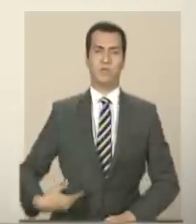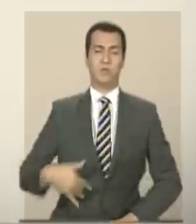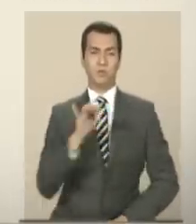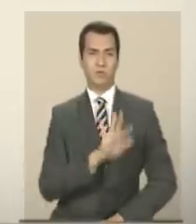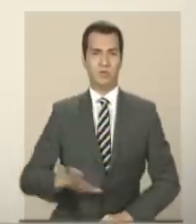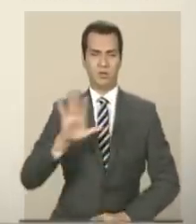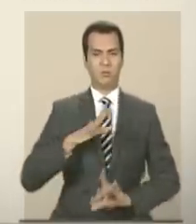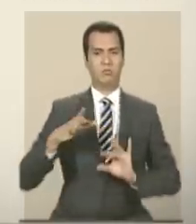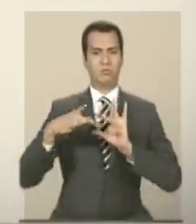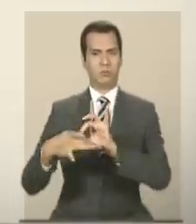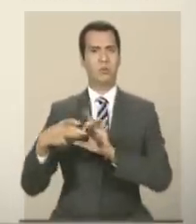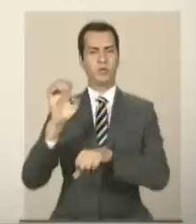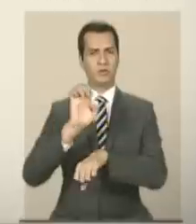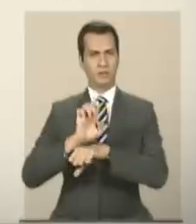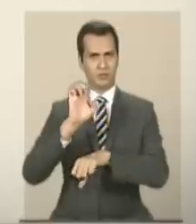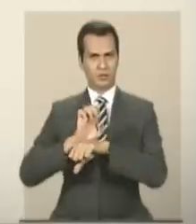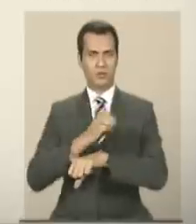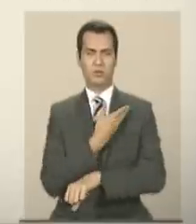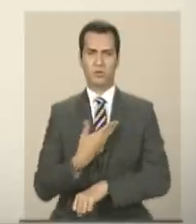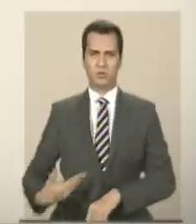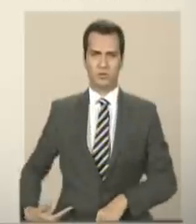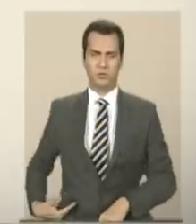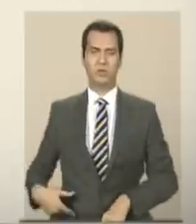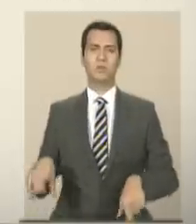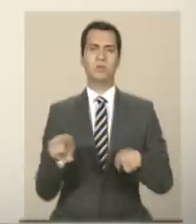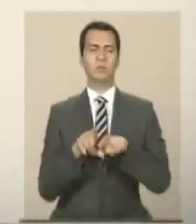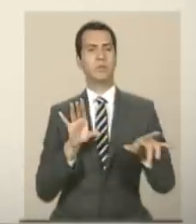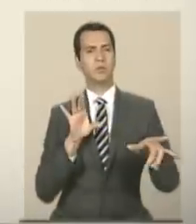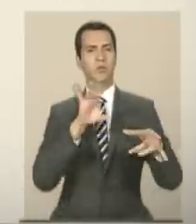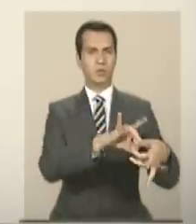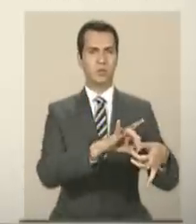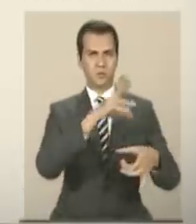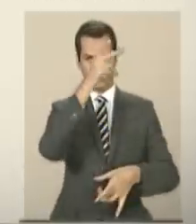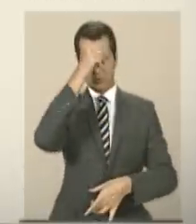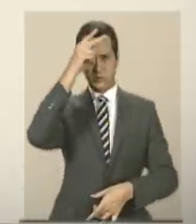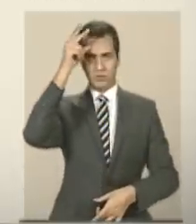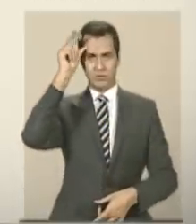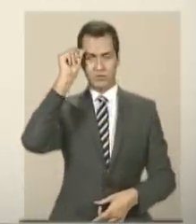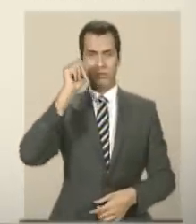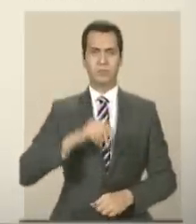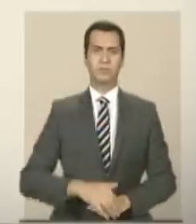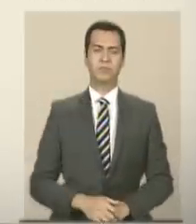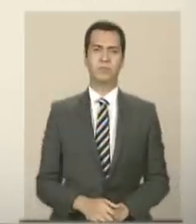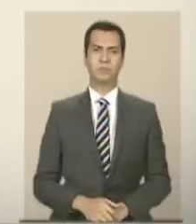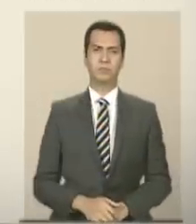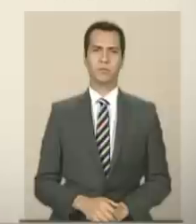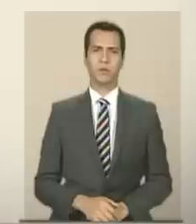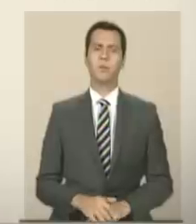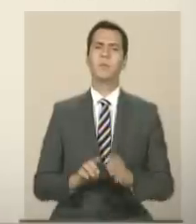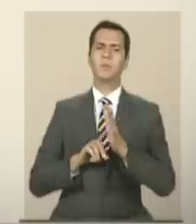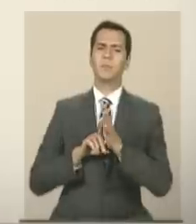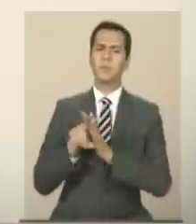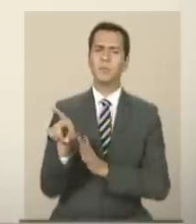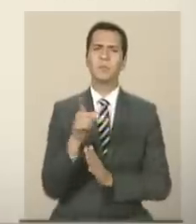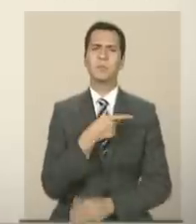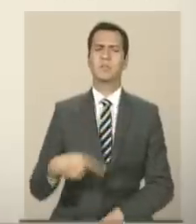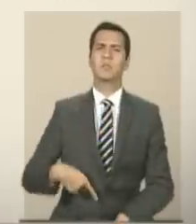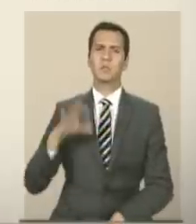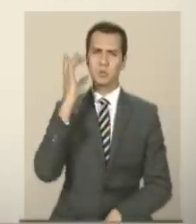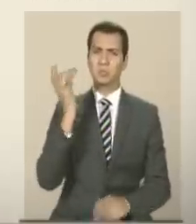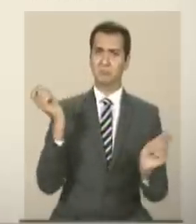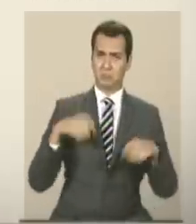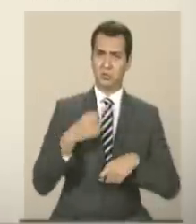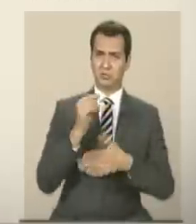federal, os governos dos estados, Luciano, e as prefeituras. Investir em metrô pode ser uma boa solução, não é,